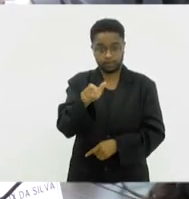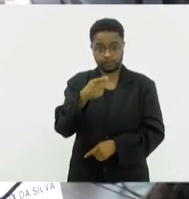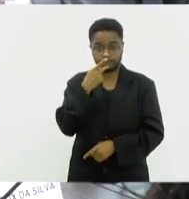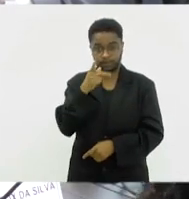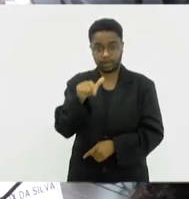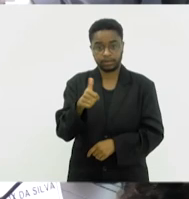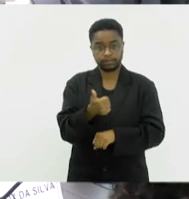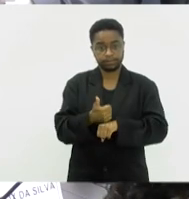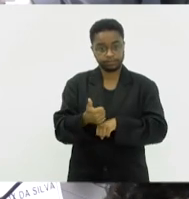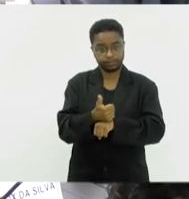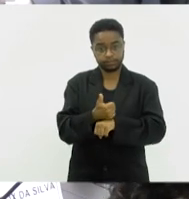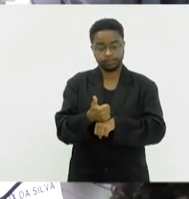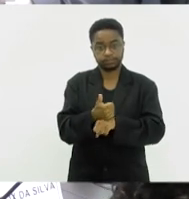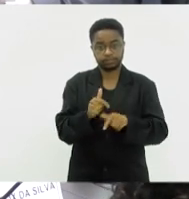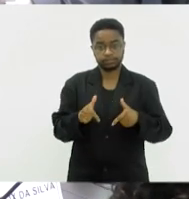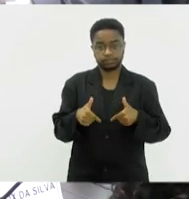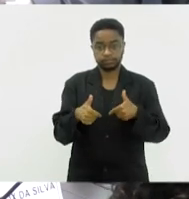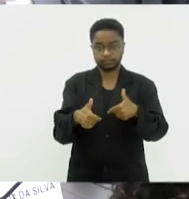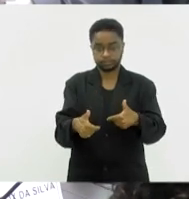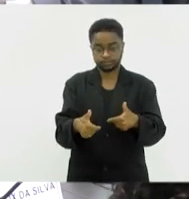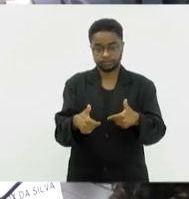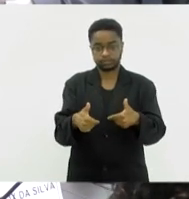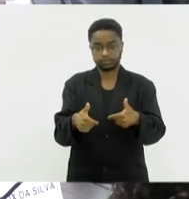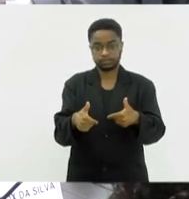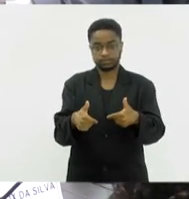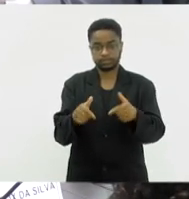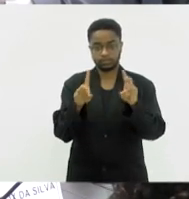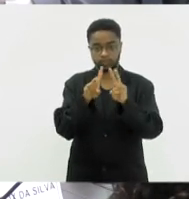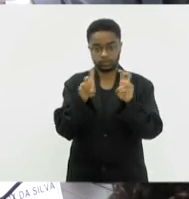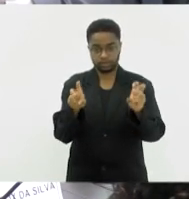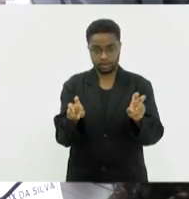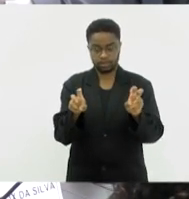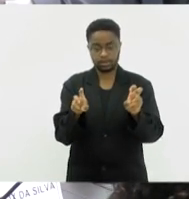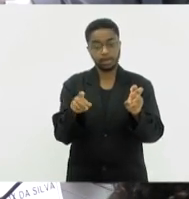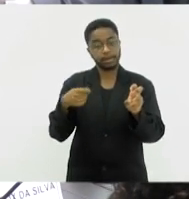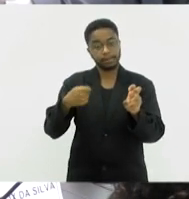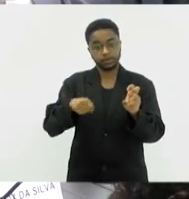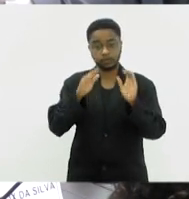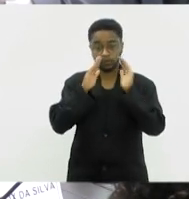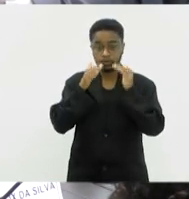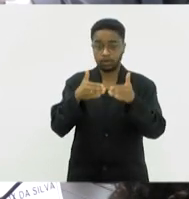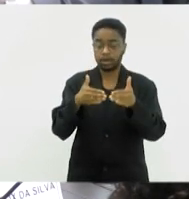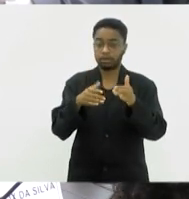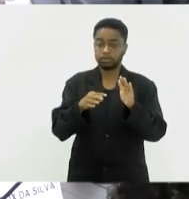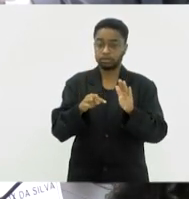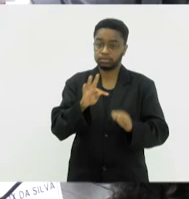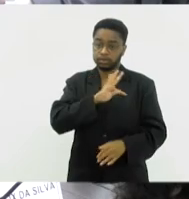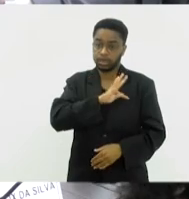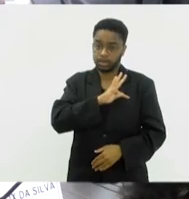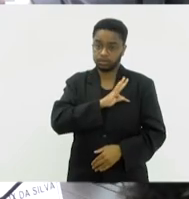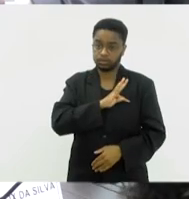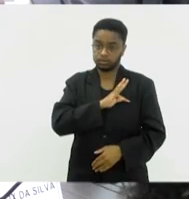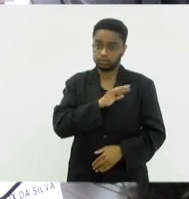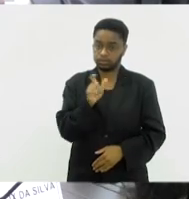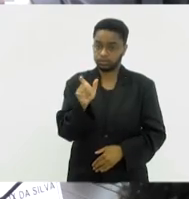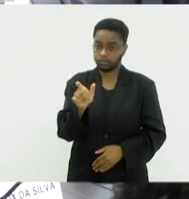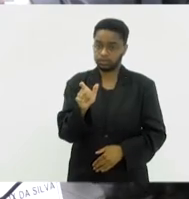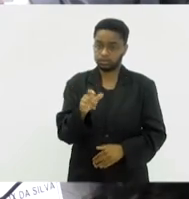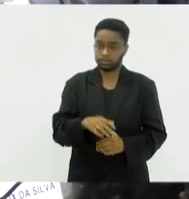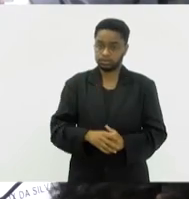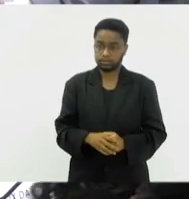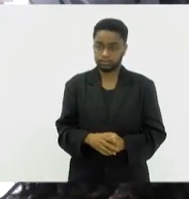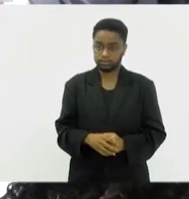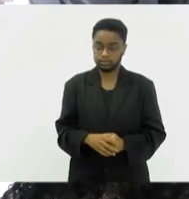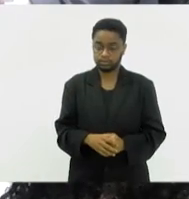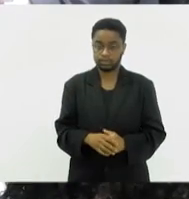profissional, atuante numa determinada questão, tem que se ater tecnicamente àquela questão. Deputado, quando alguém fala um dos maiores